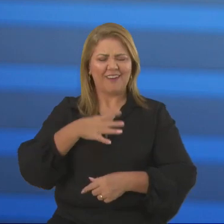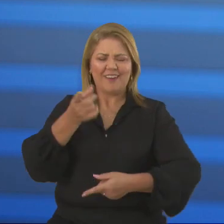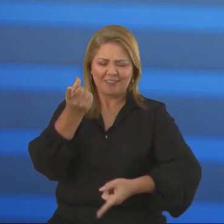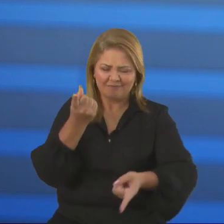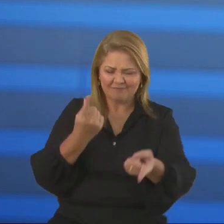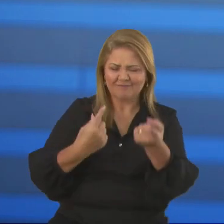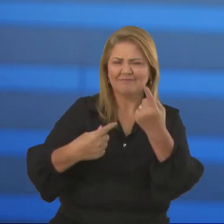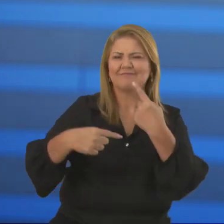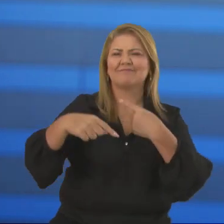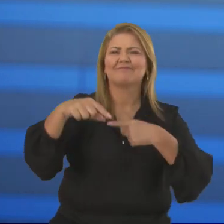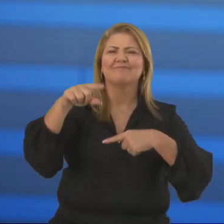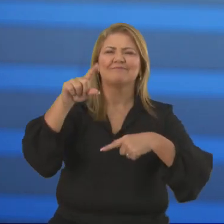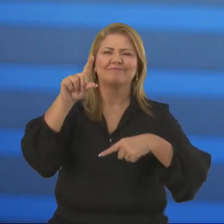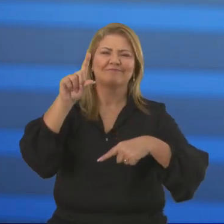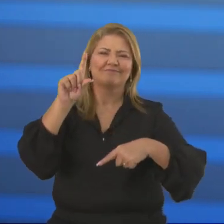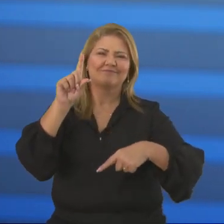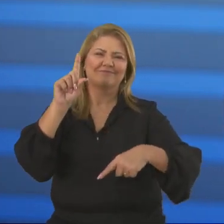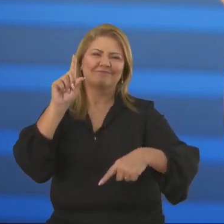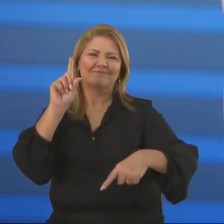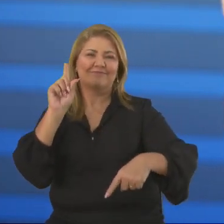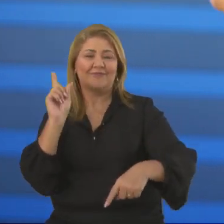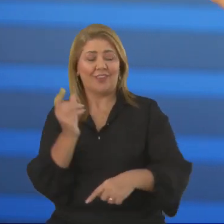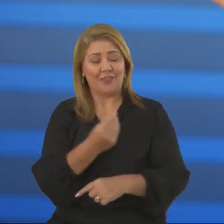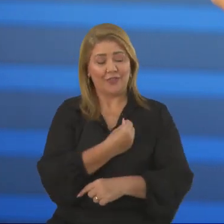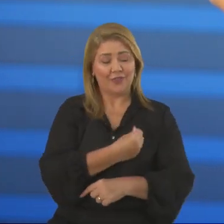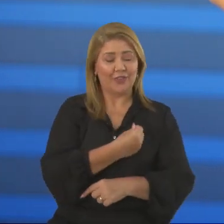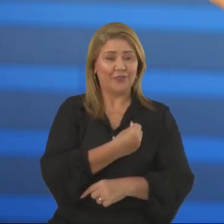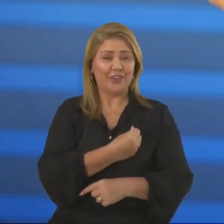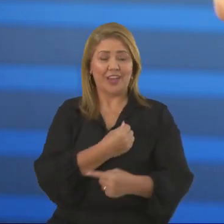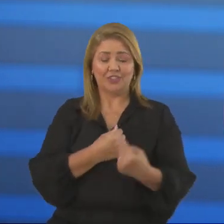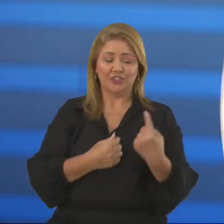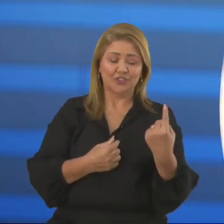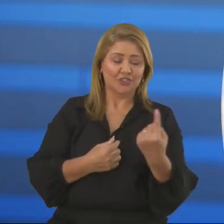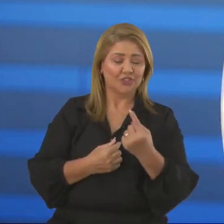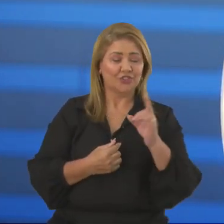desatou nós, vai viver só.